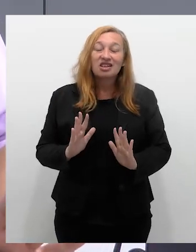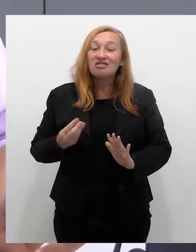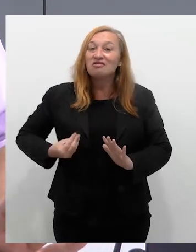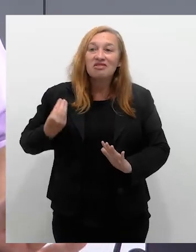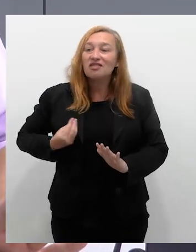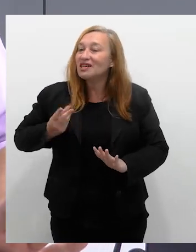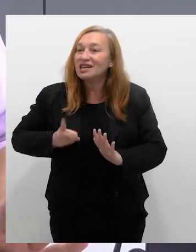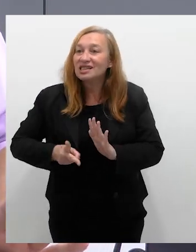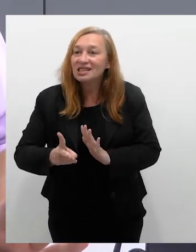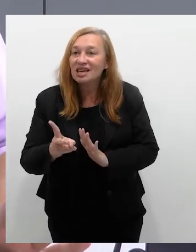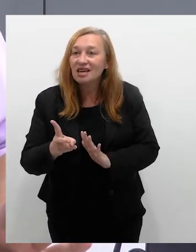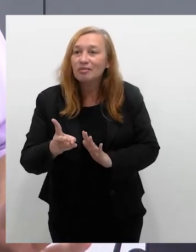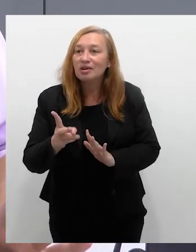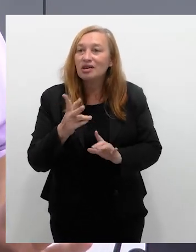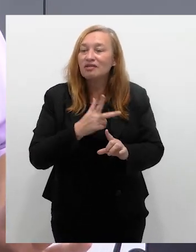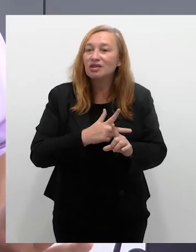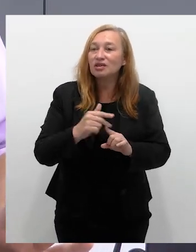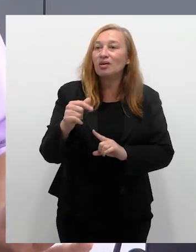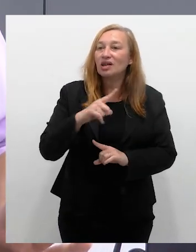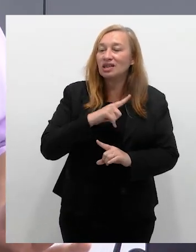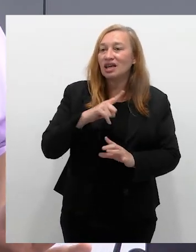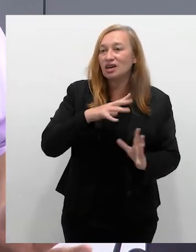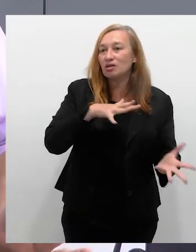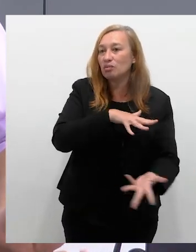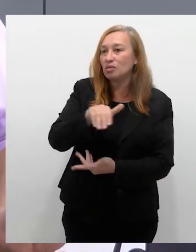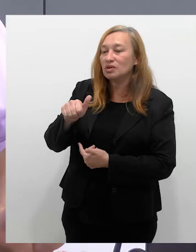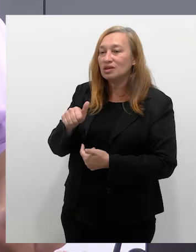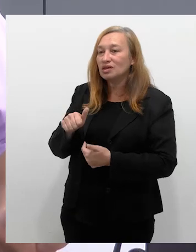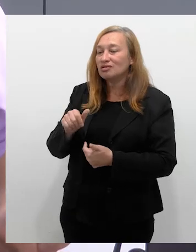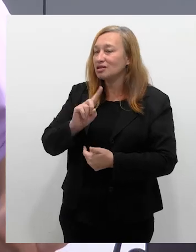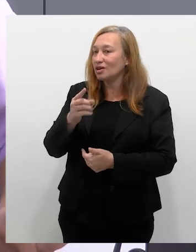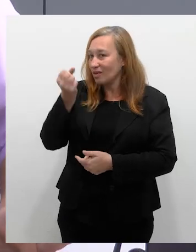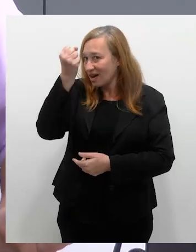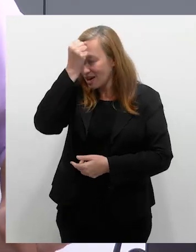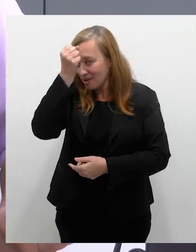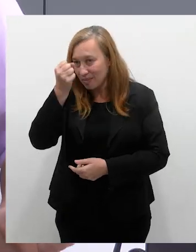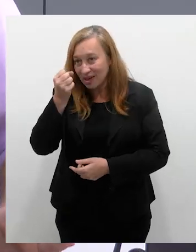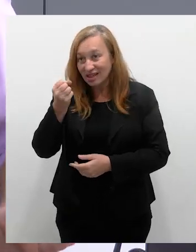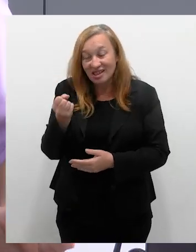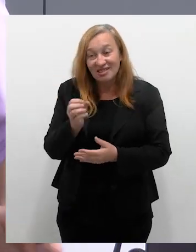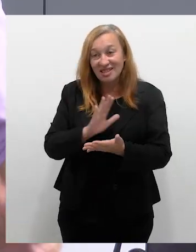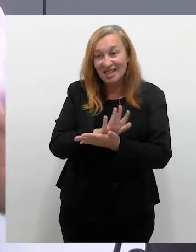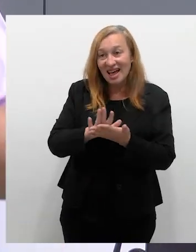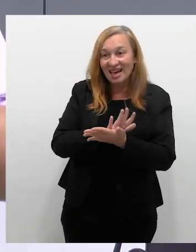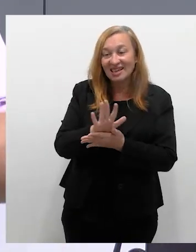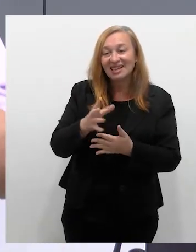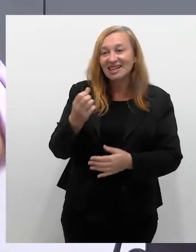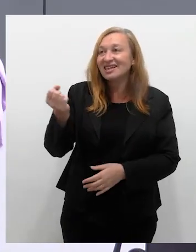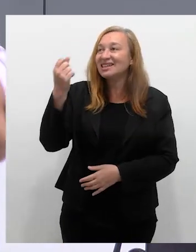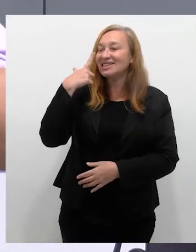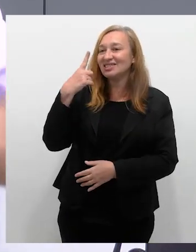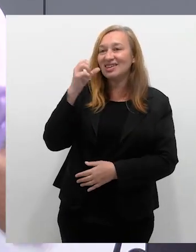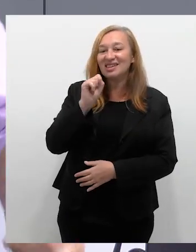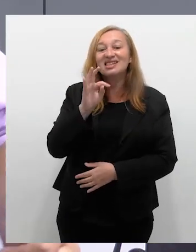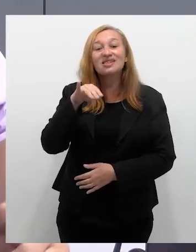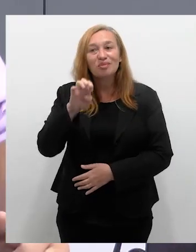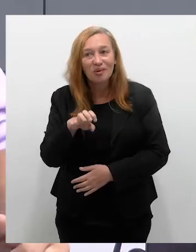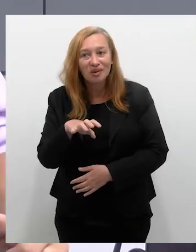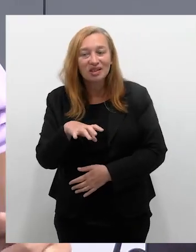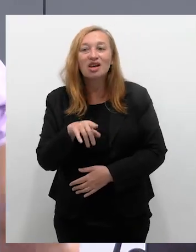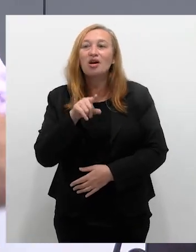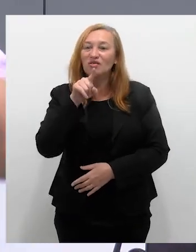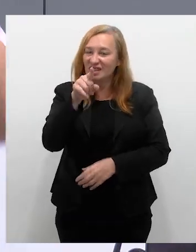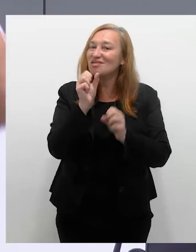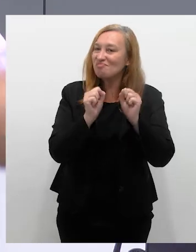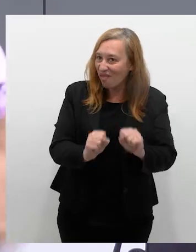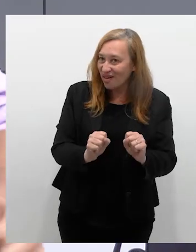sem desculpas e conquiste o mundo sem qualquer arrependimento. Isso inspirado na história de Simone